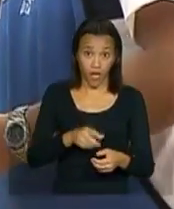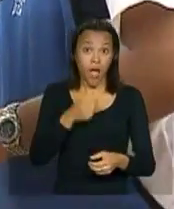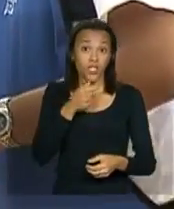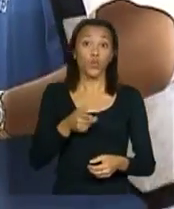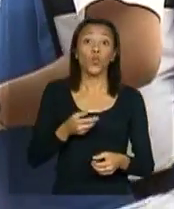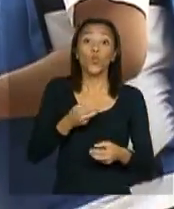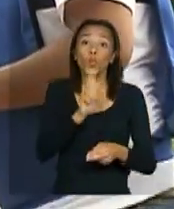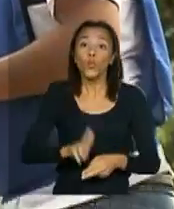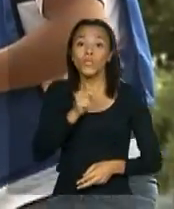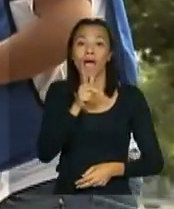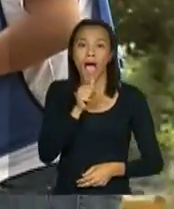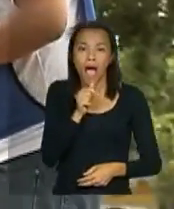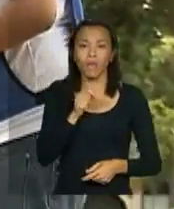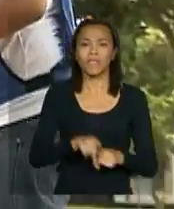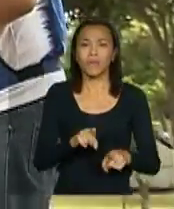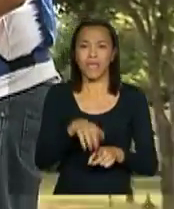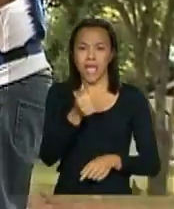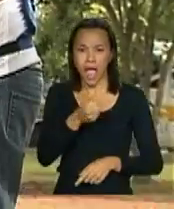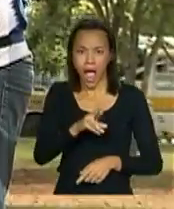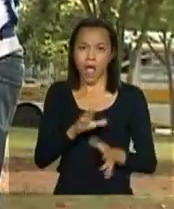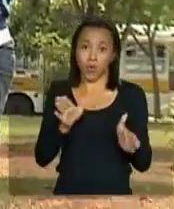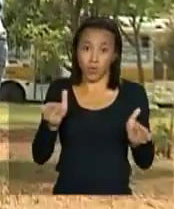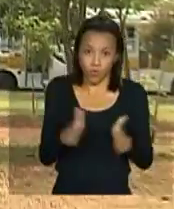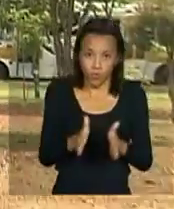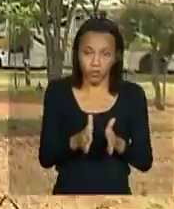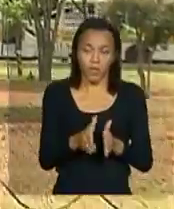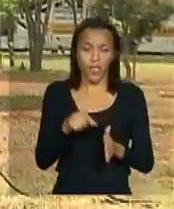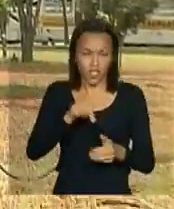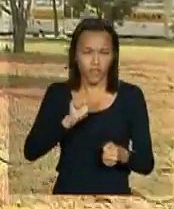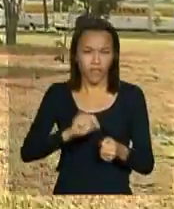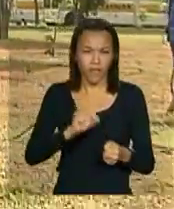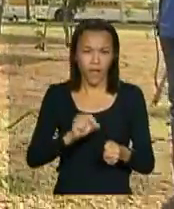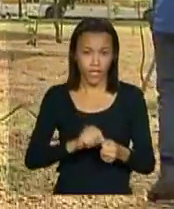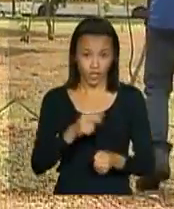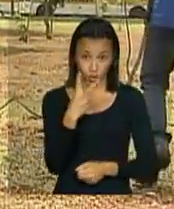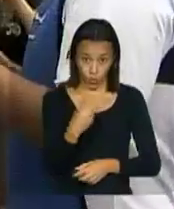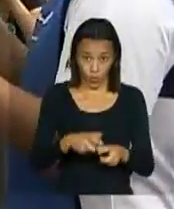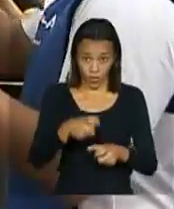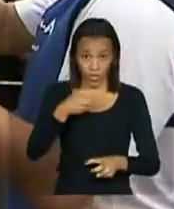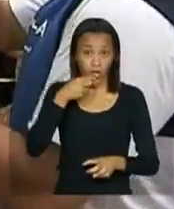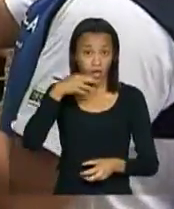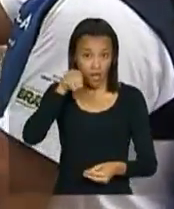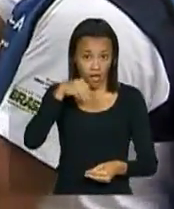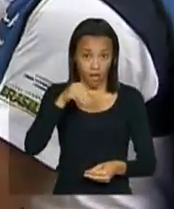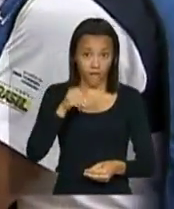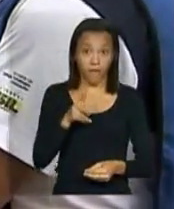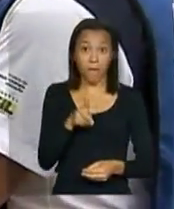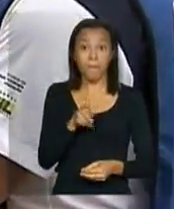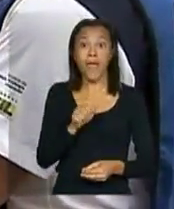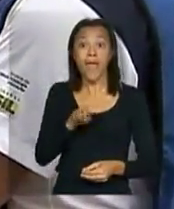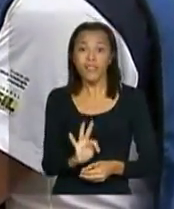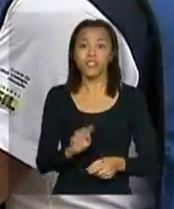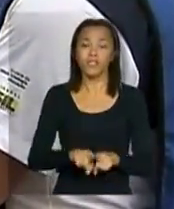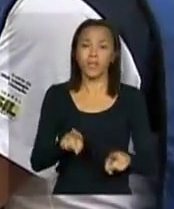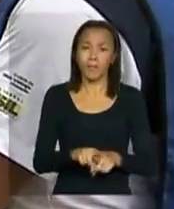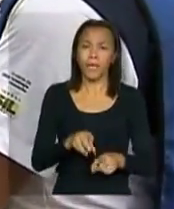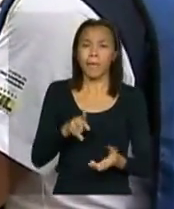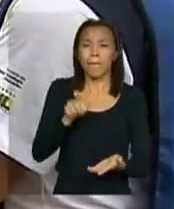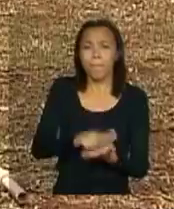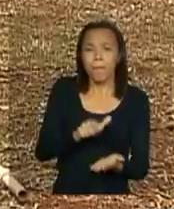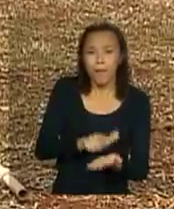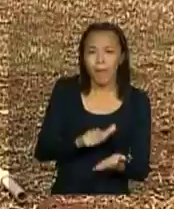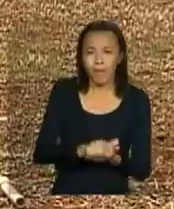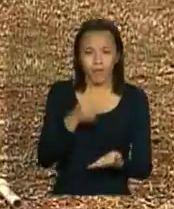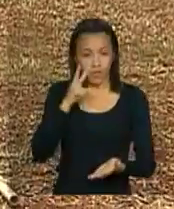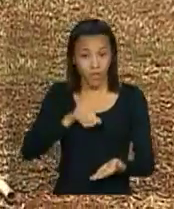usa água e ar comprimido. A gente faz esse foguete usando duas garrafas PET e papelão, já vem um reaproveitamento aí